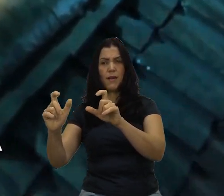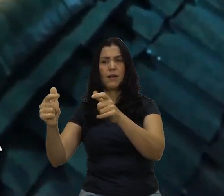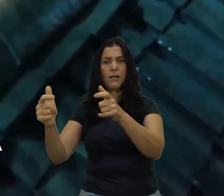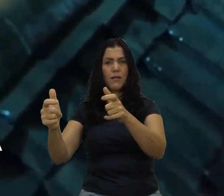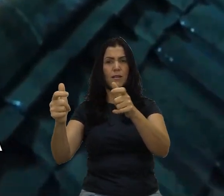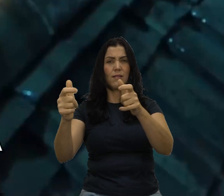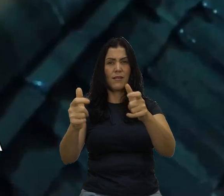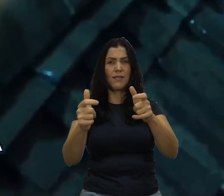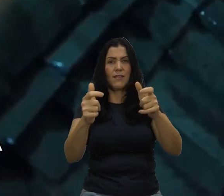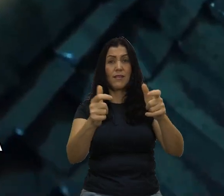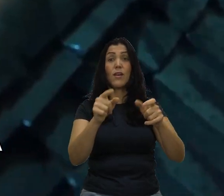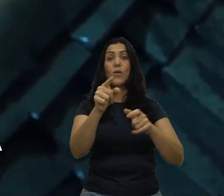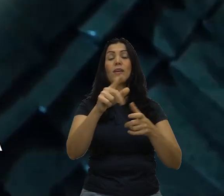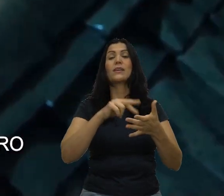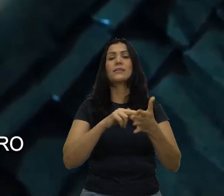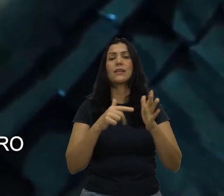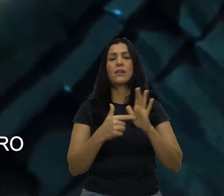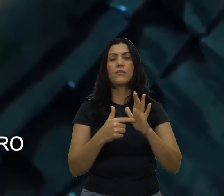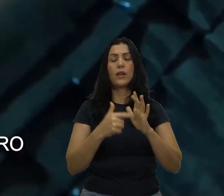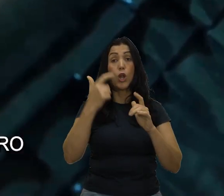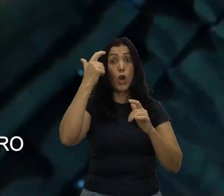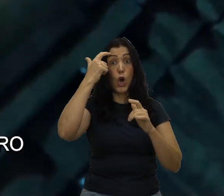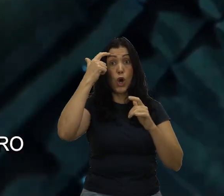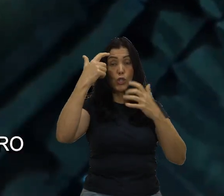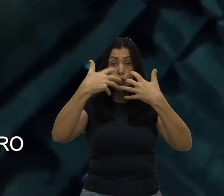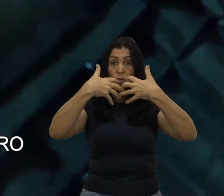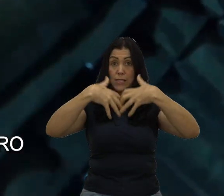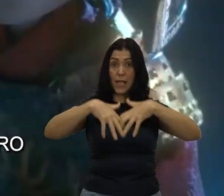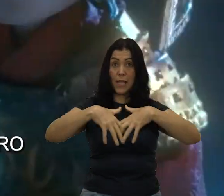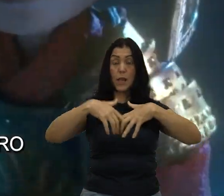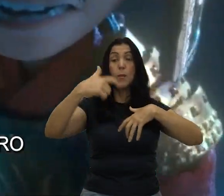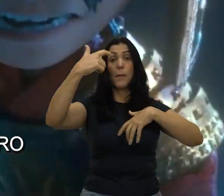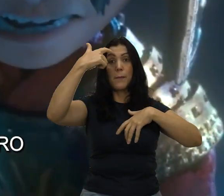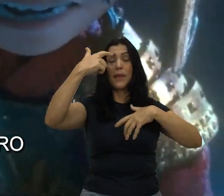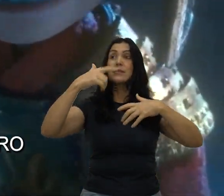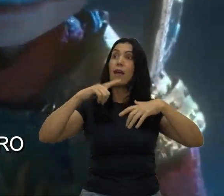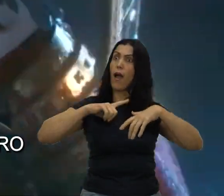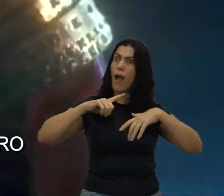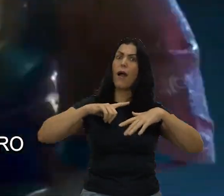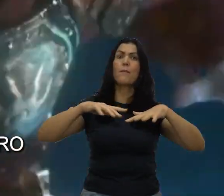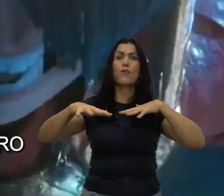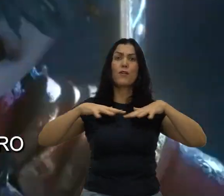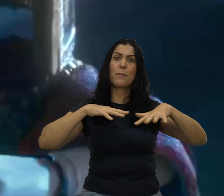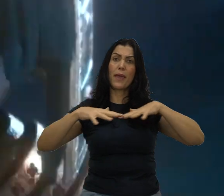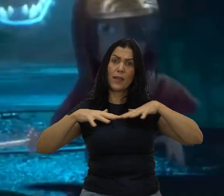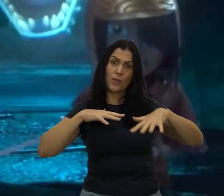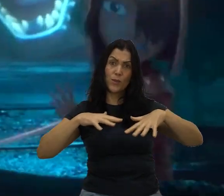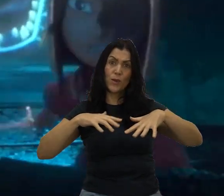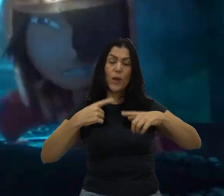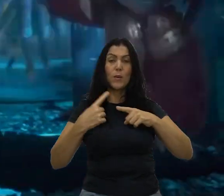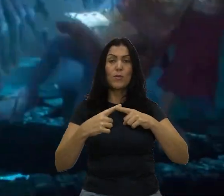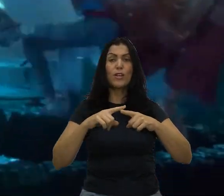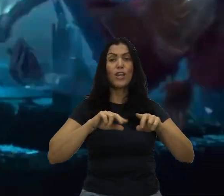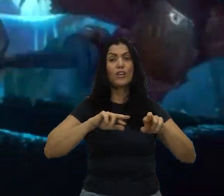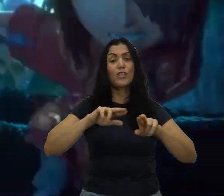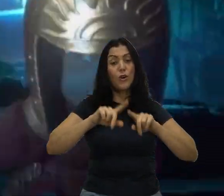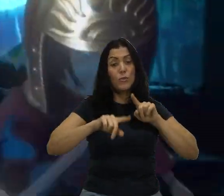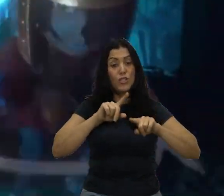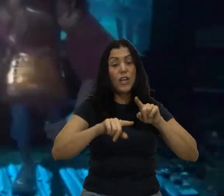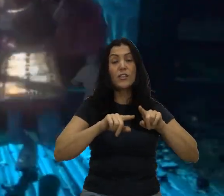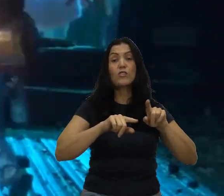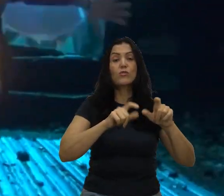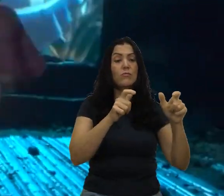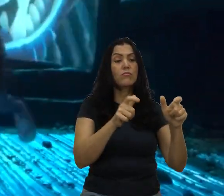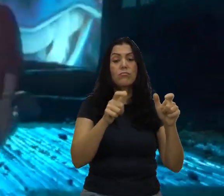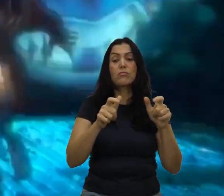leve mudança de lugar. Isso faz com que nosso cérebro crie a ilusão de movimento devido às diferenças de posição